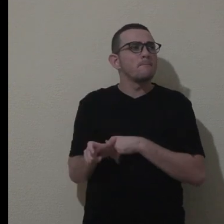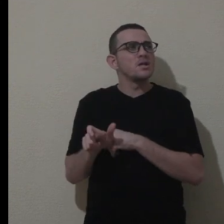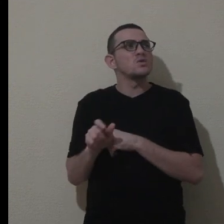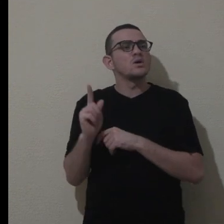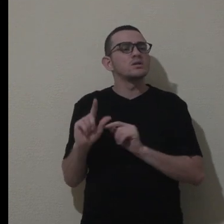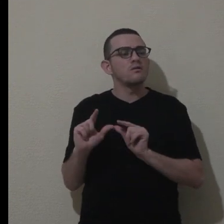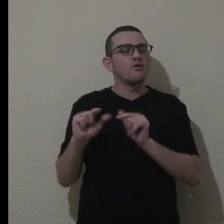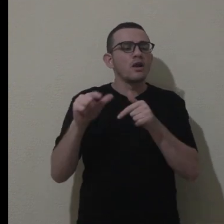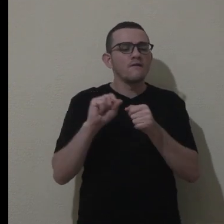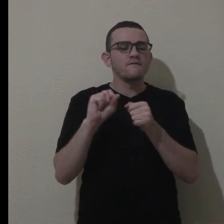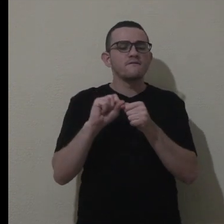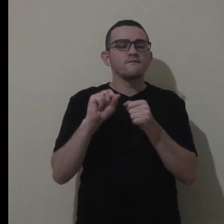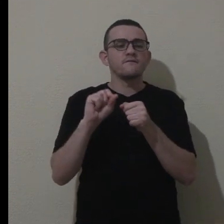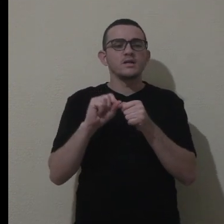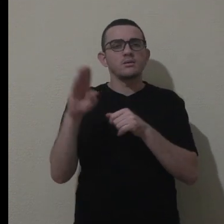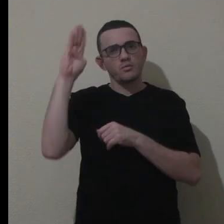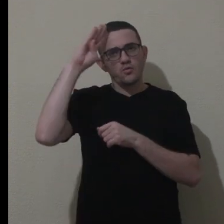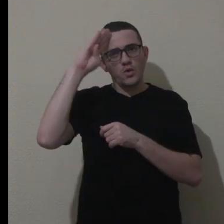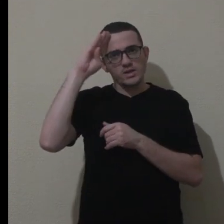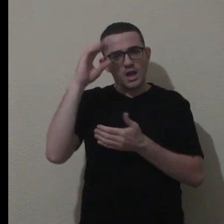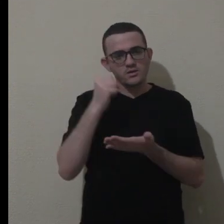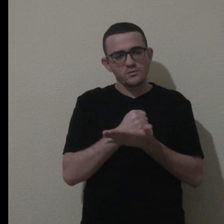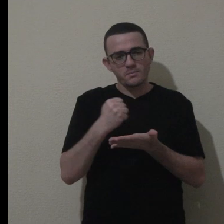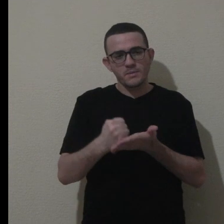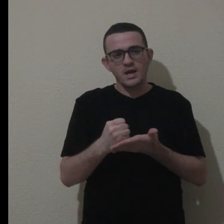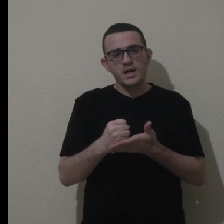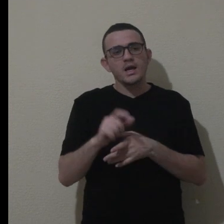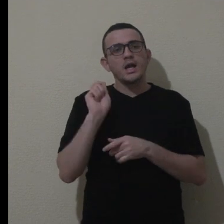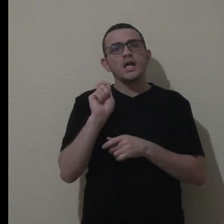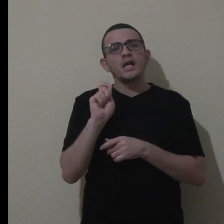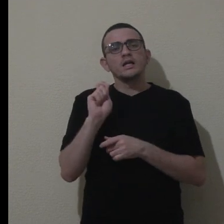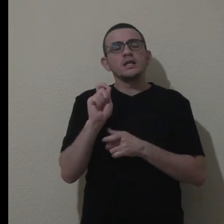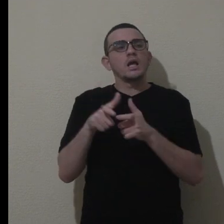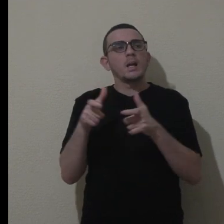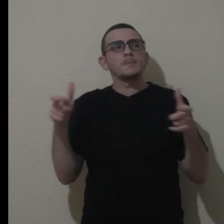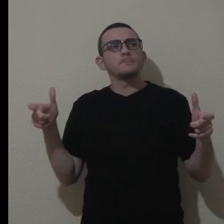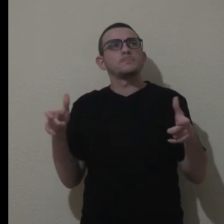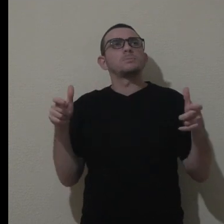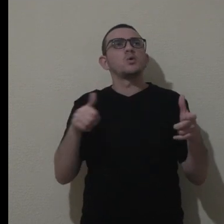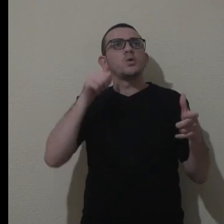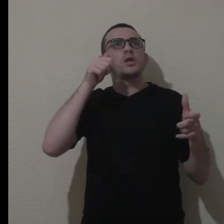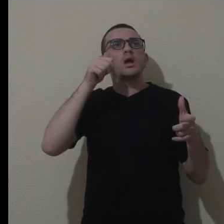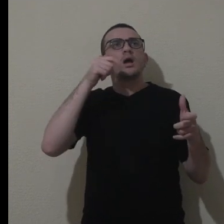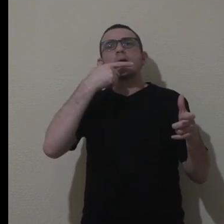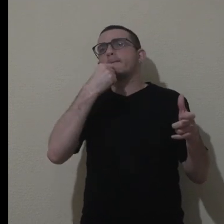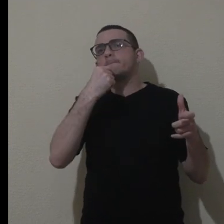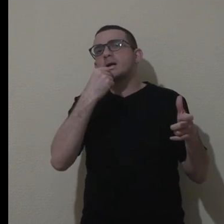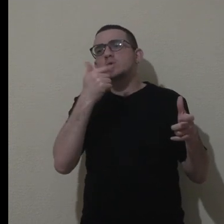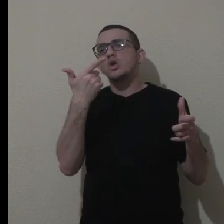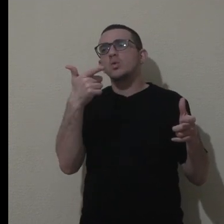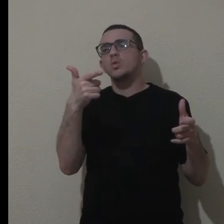se alistar na época do alistamento. E tem somente população masculina, não tem a população feminina. Então,